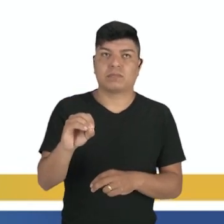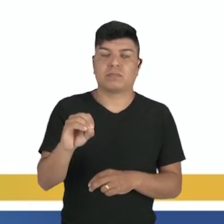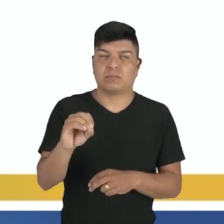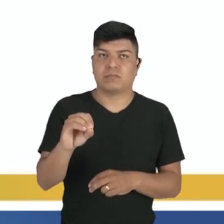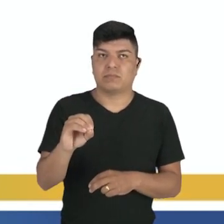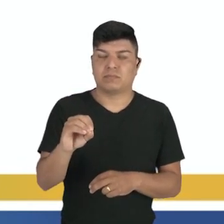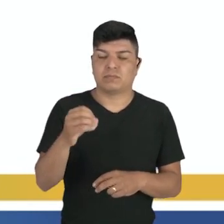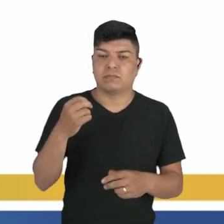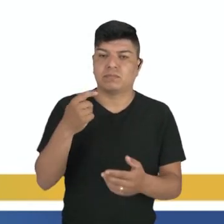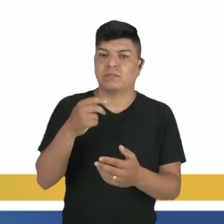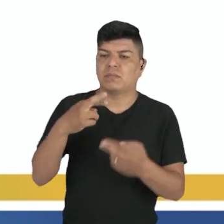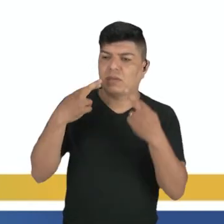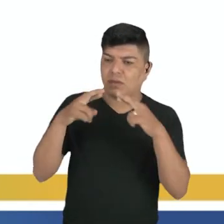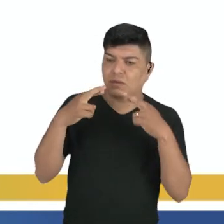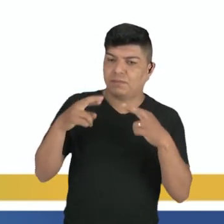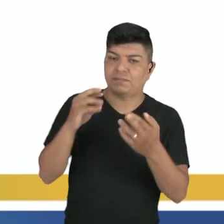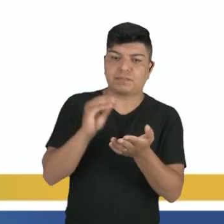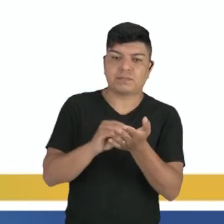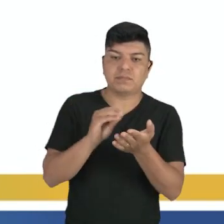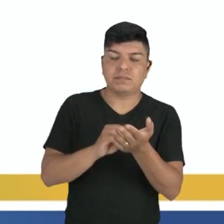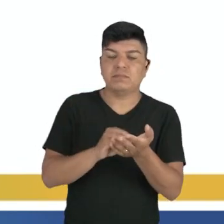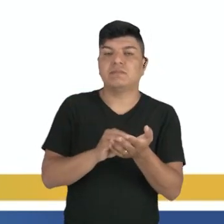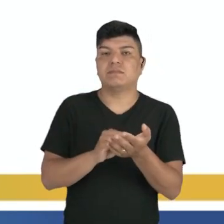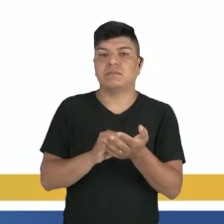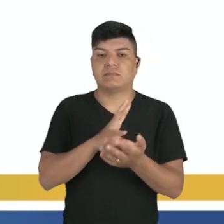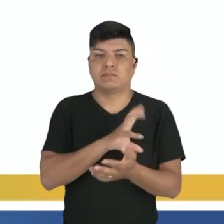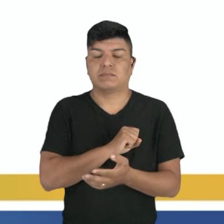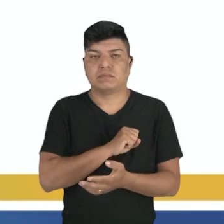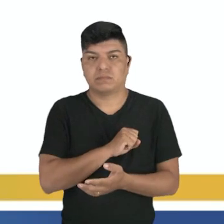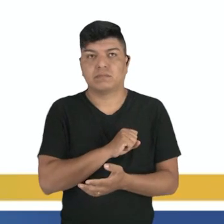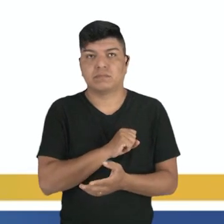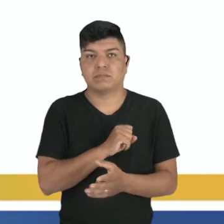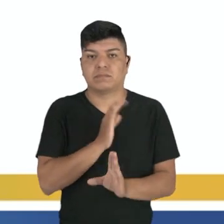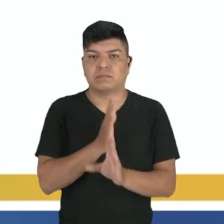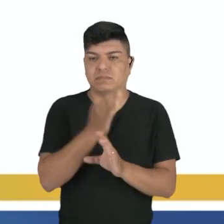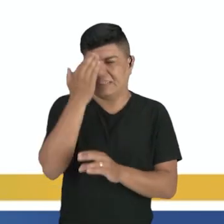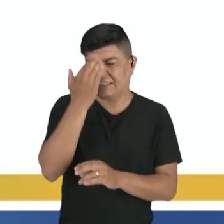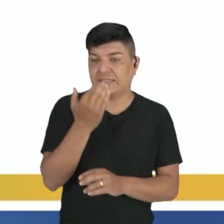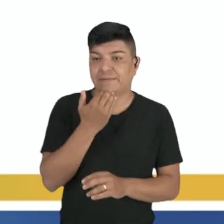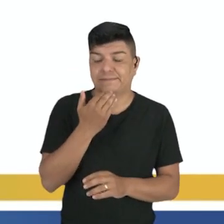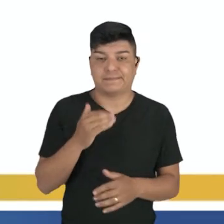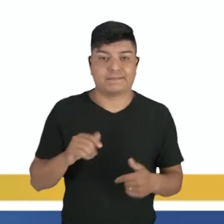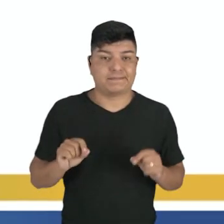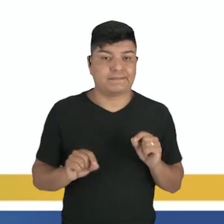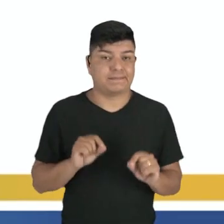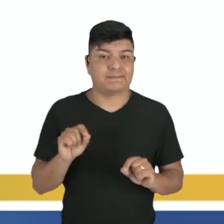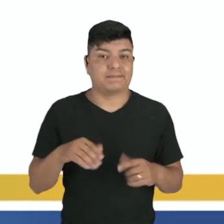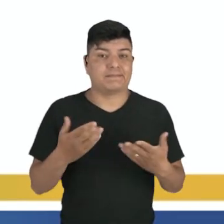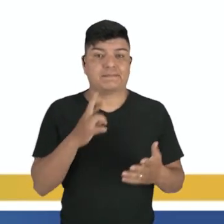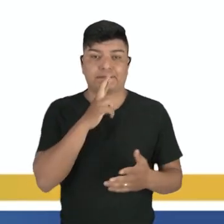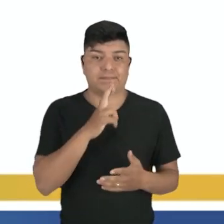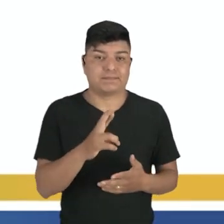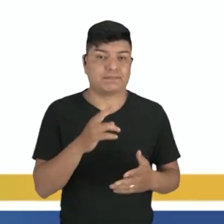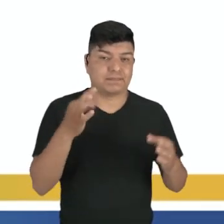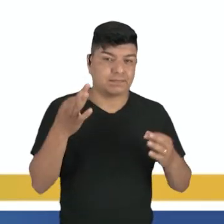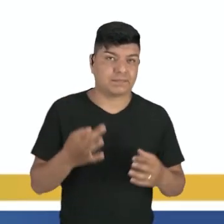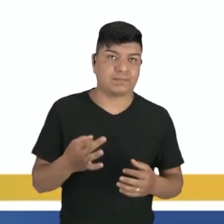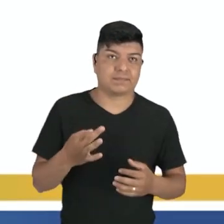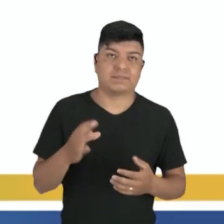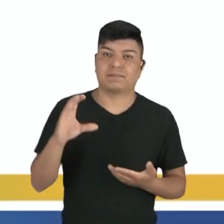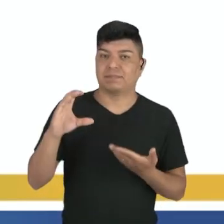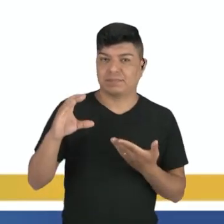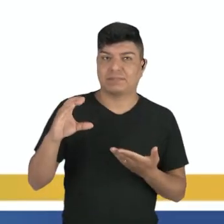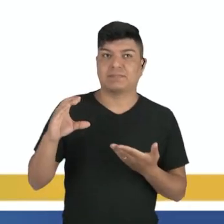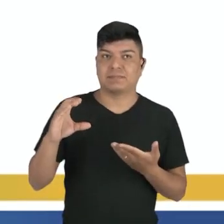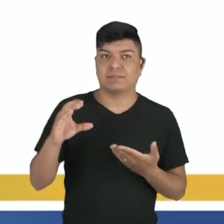e queixa-se da ausência do ser amado, causa do aborrecimento. E aí? Vamos ver a resposta. Alternativa C,